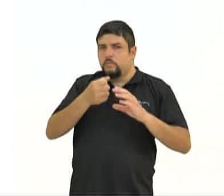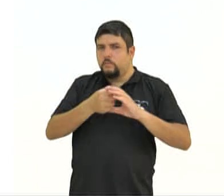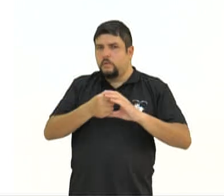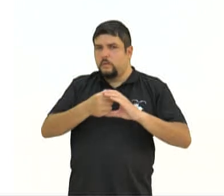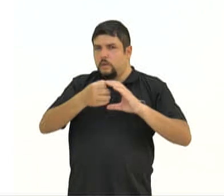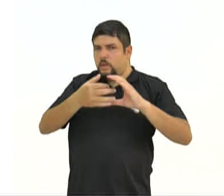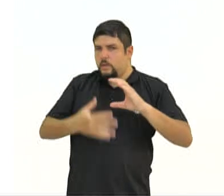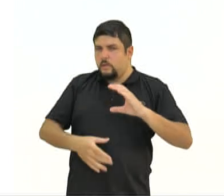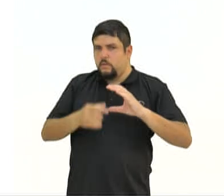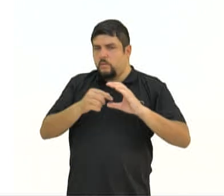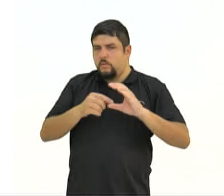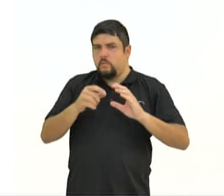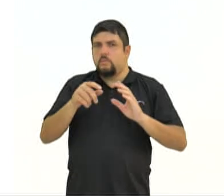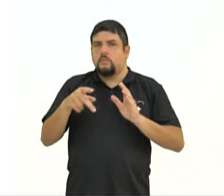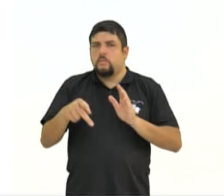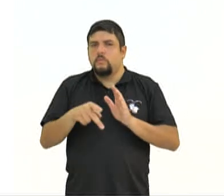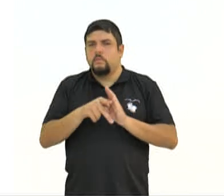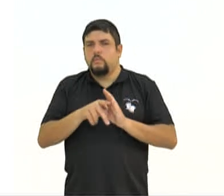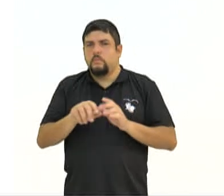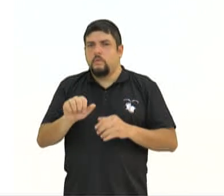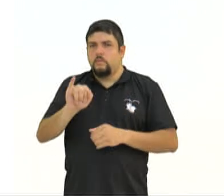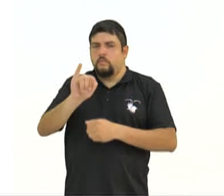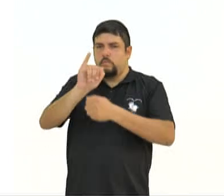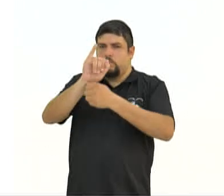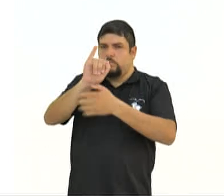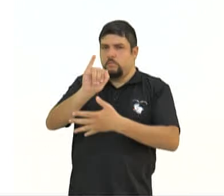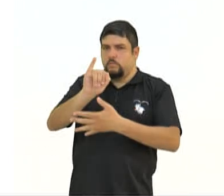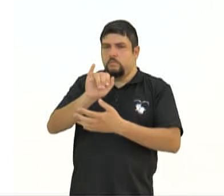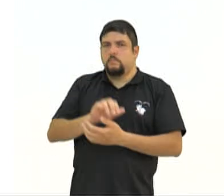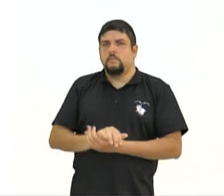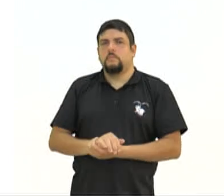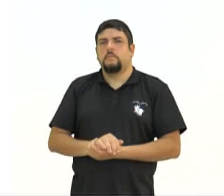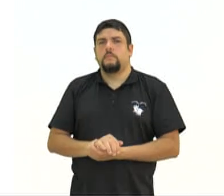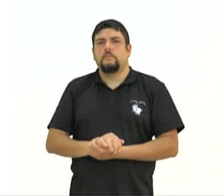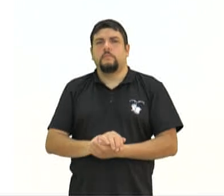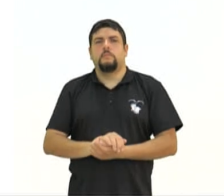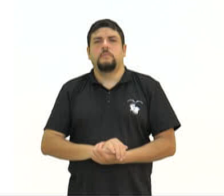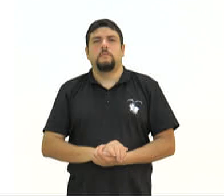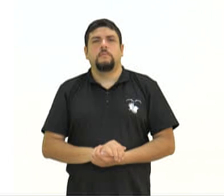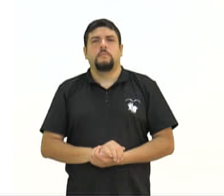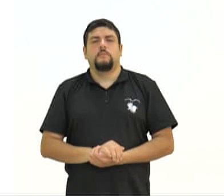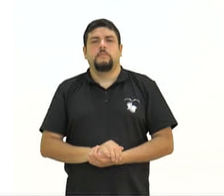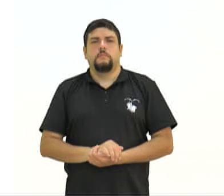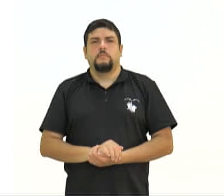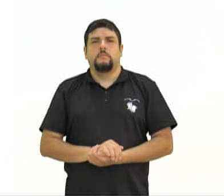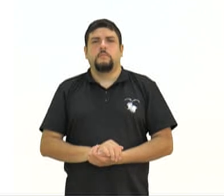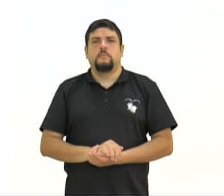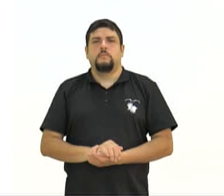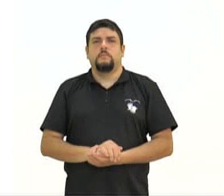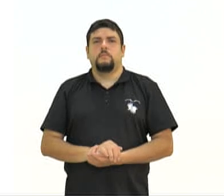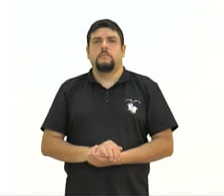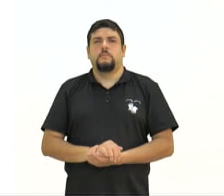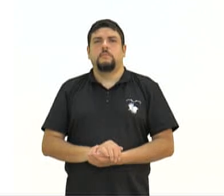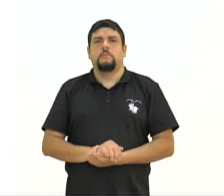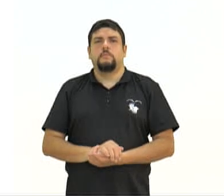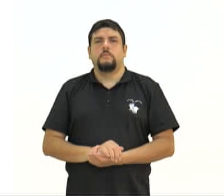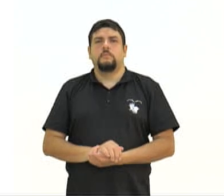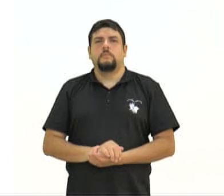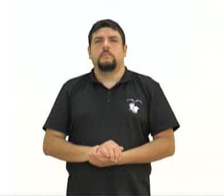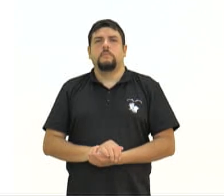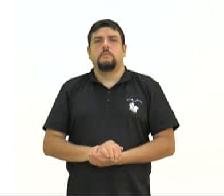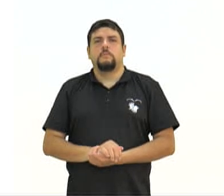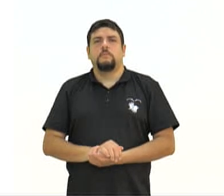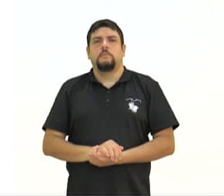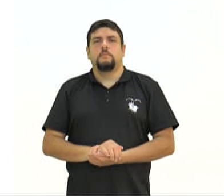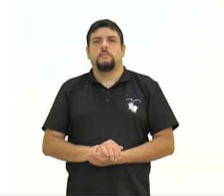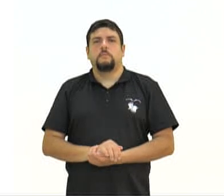textual que é o infográfico. A infografia consiste em representações visuais de informação.